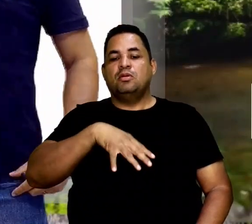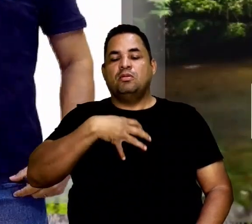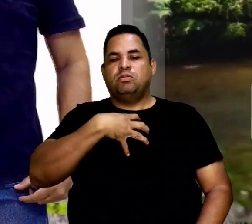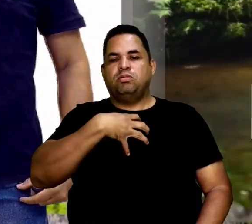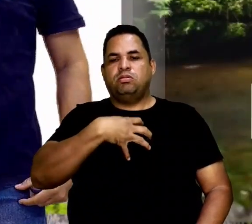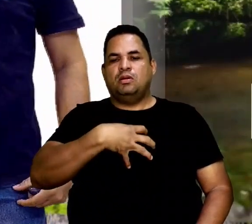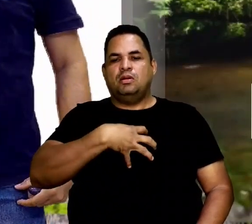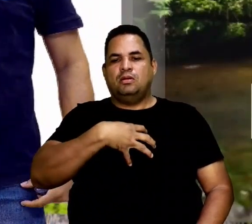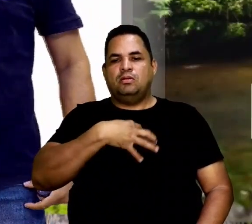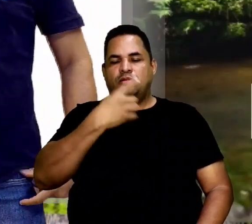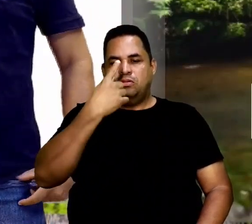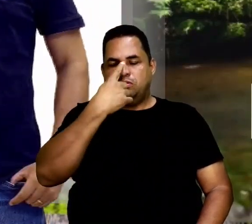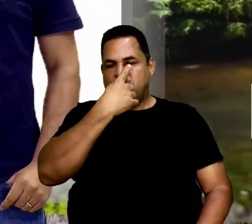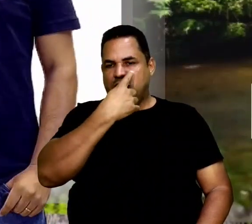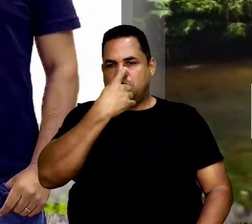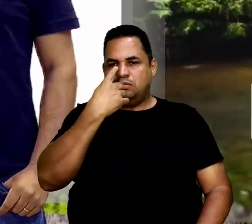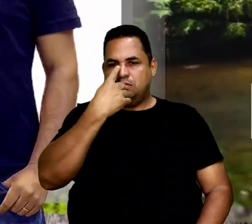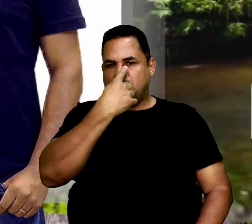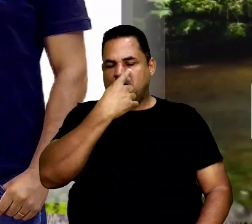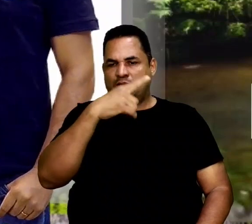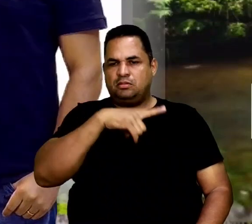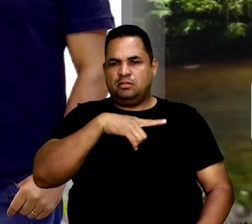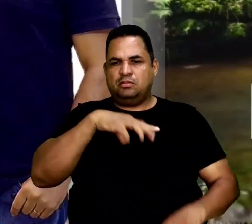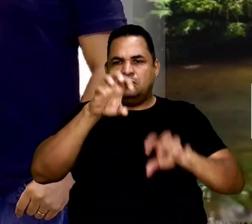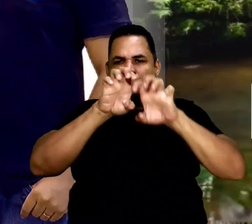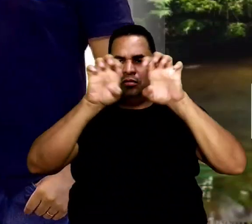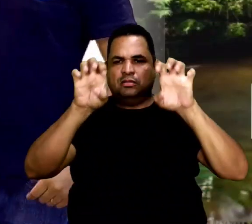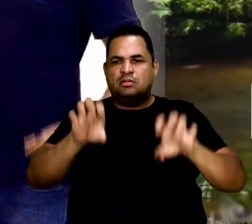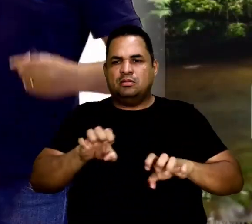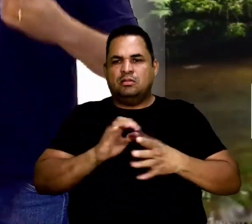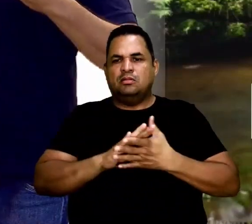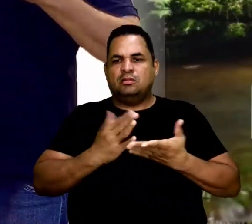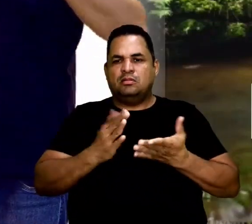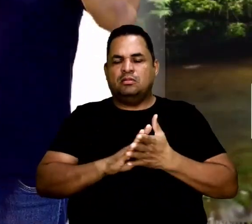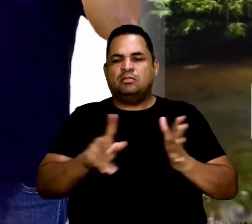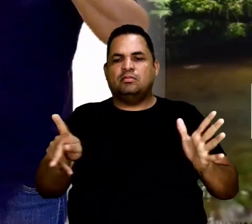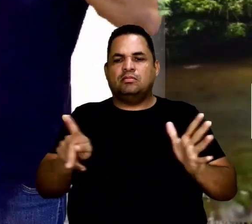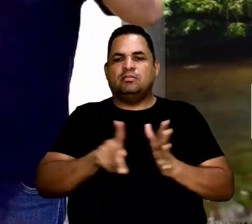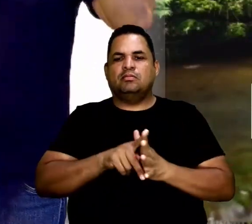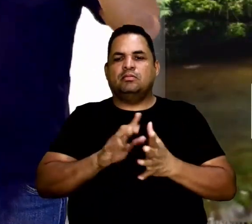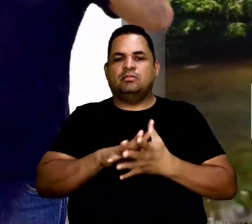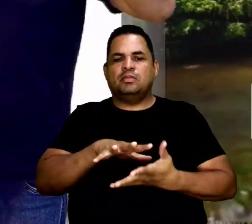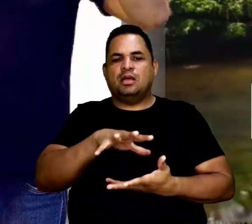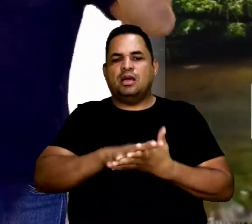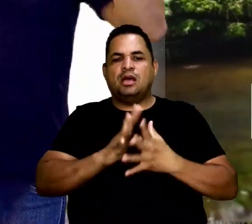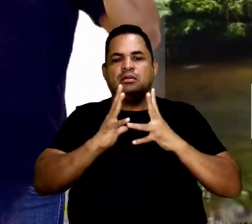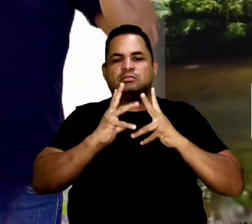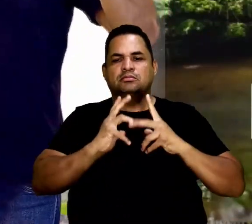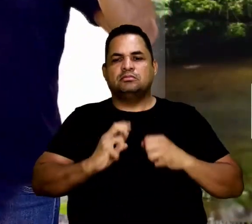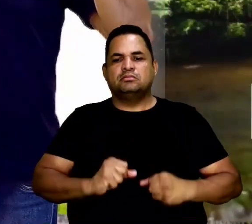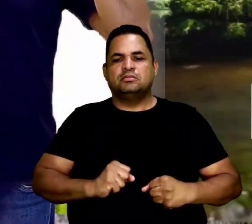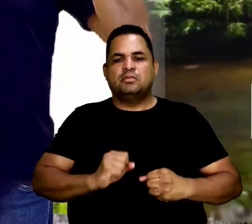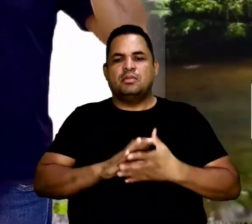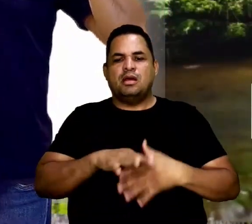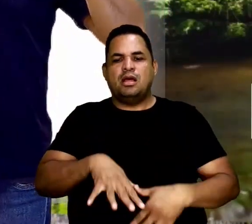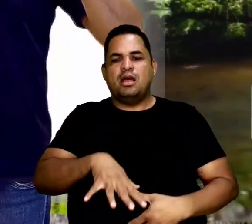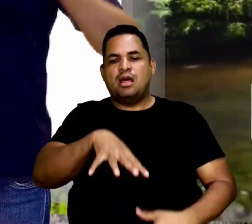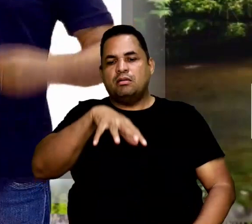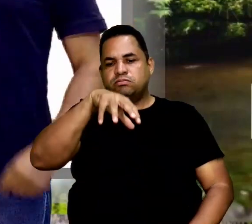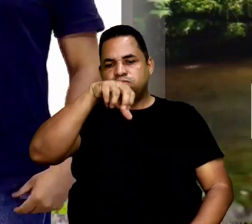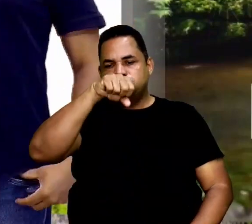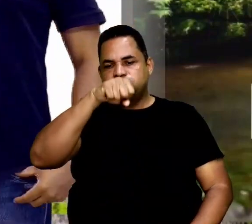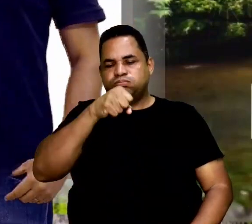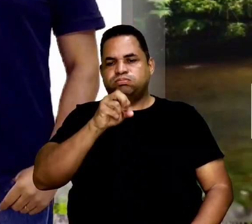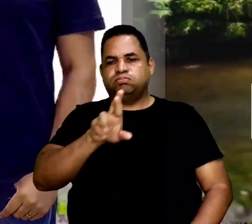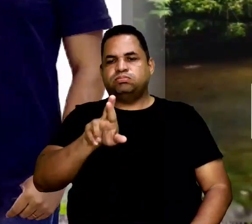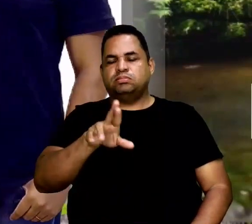O nosso nariz, as narinas, elas têm estruturas especializadas na filtração desse fluxo, entendeu? Então,